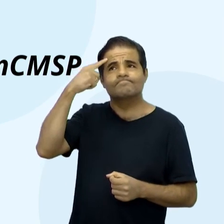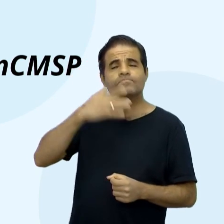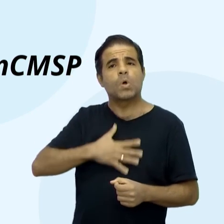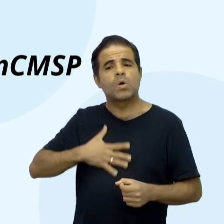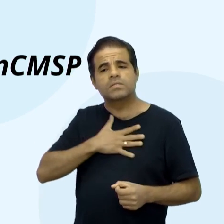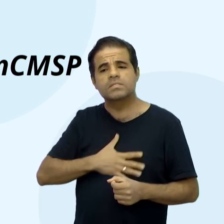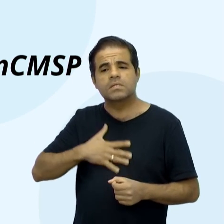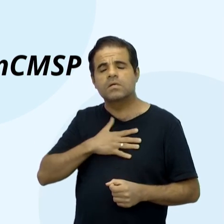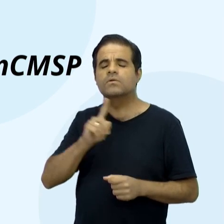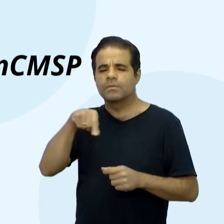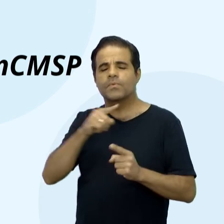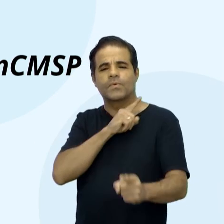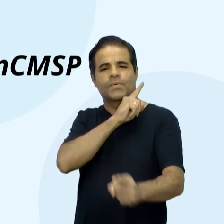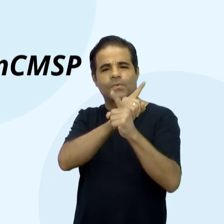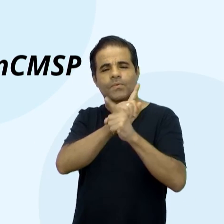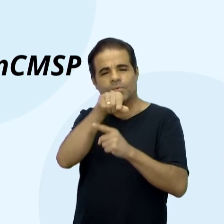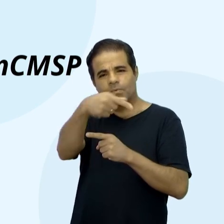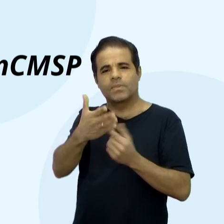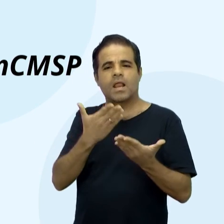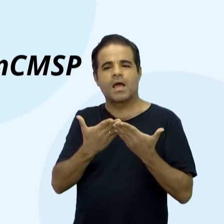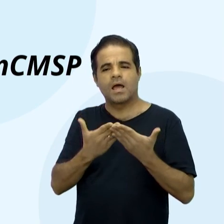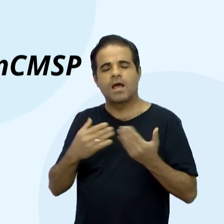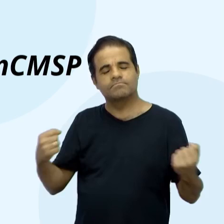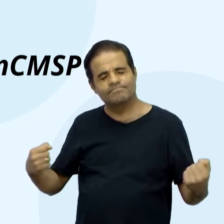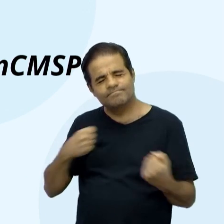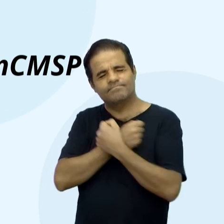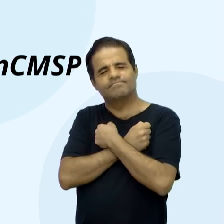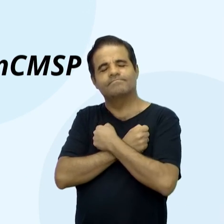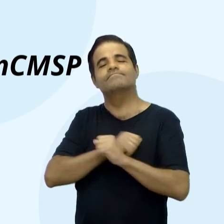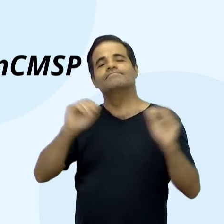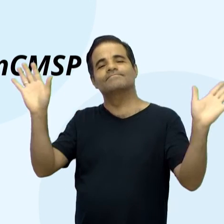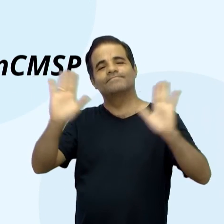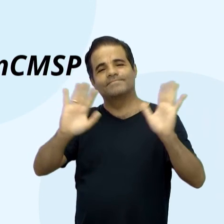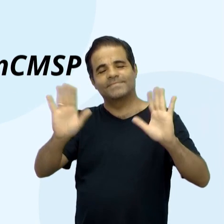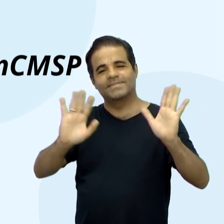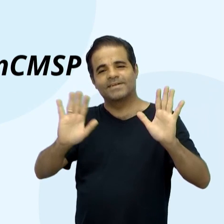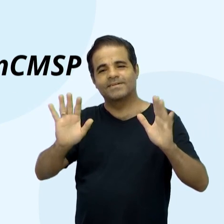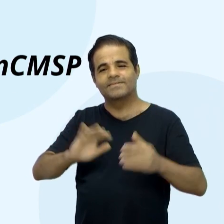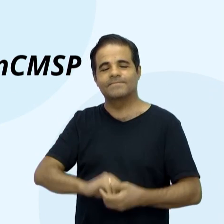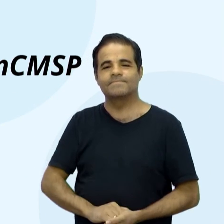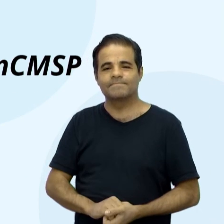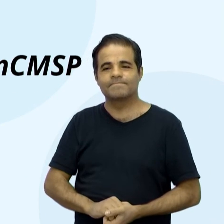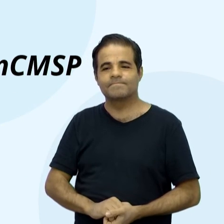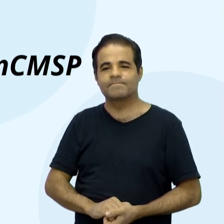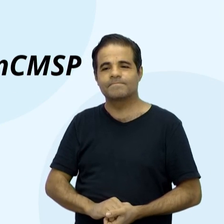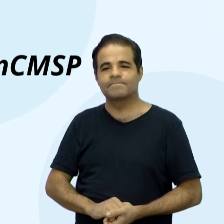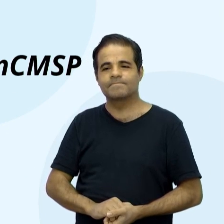gostando. E nos vemos na próxima, tá, pessoal? Um abração e até mais. Tchau, tchau!